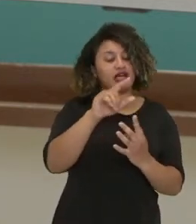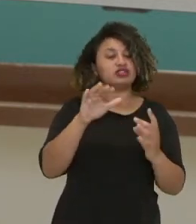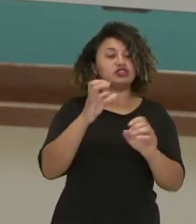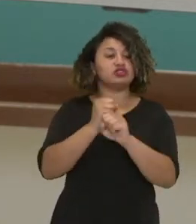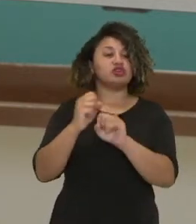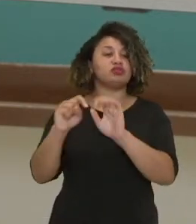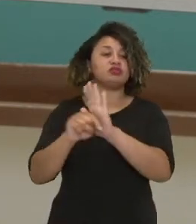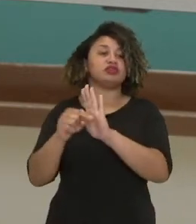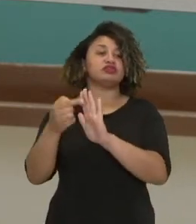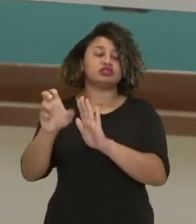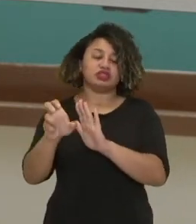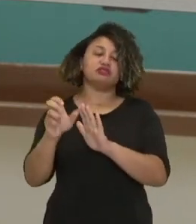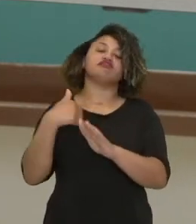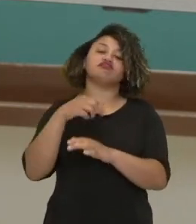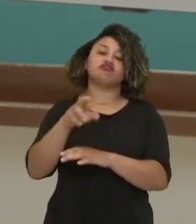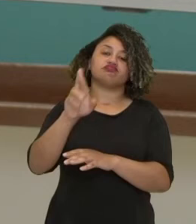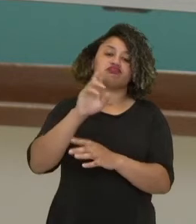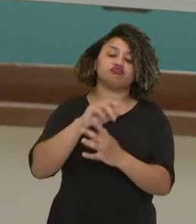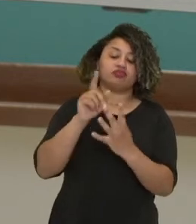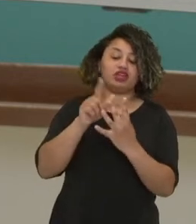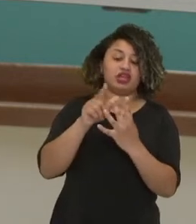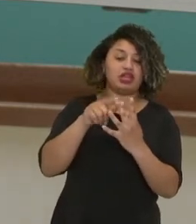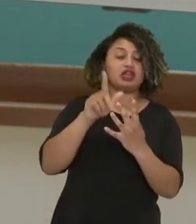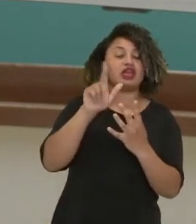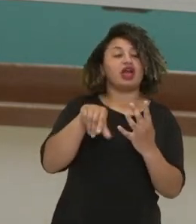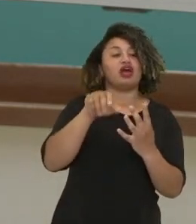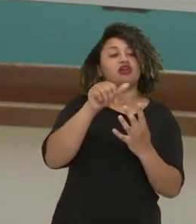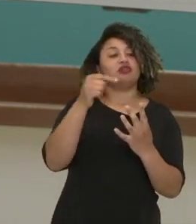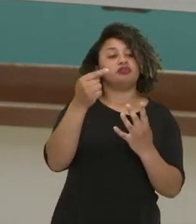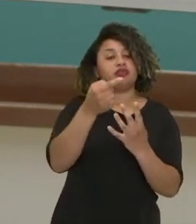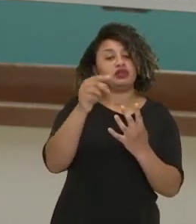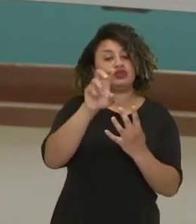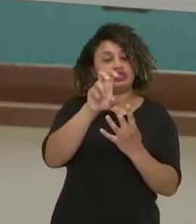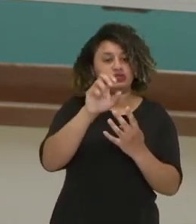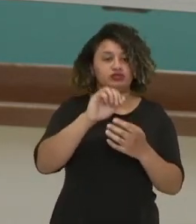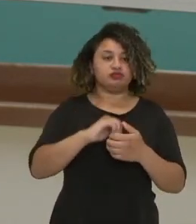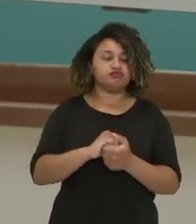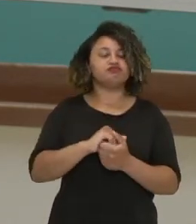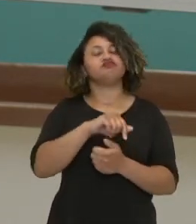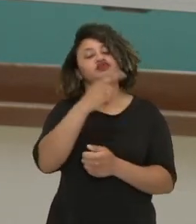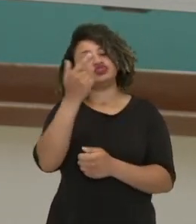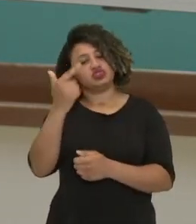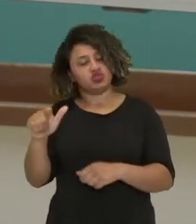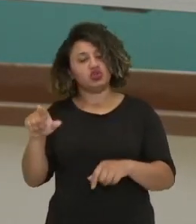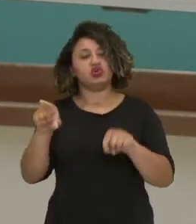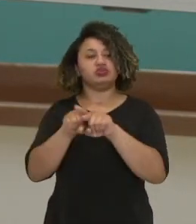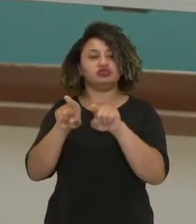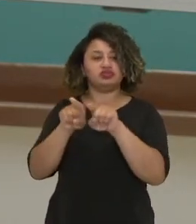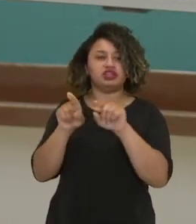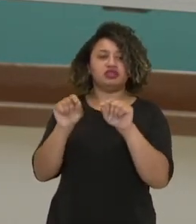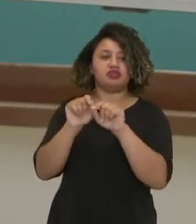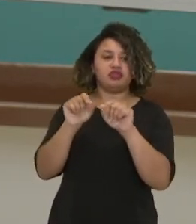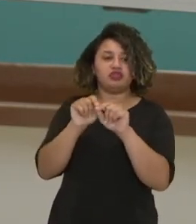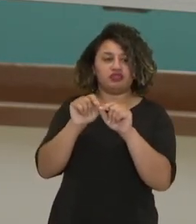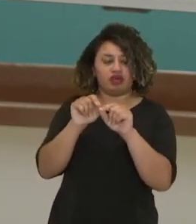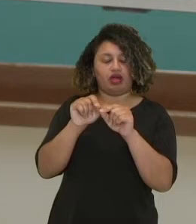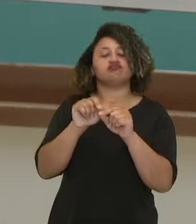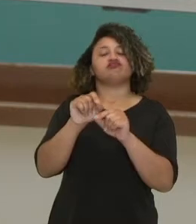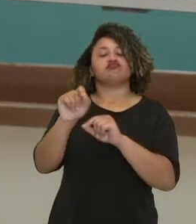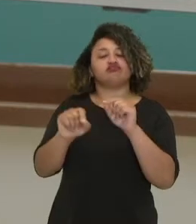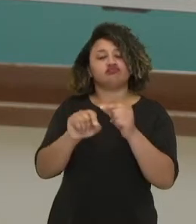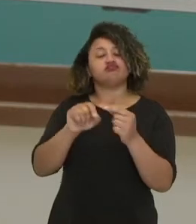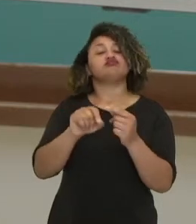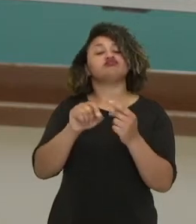menos 15, menos 5. Descobri A2. A3, novamente, o termo anterior. Quem é anterior a